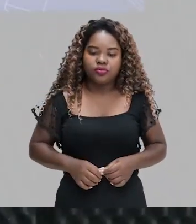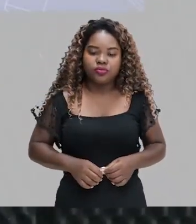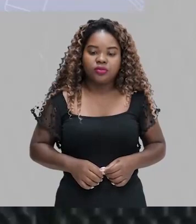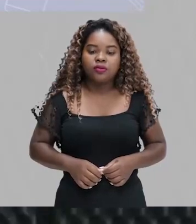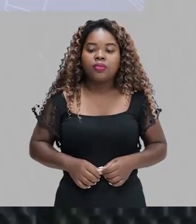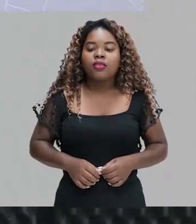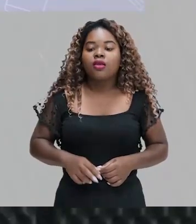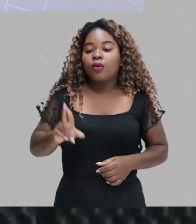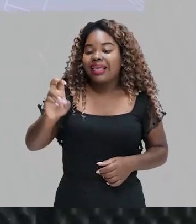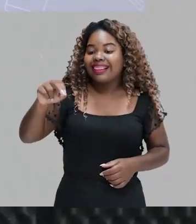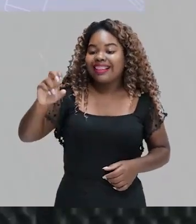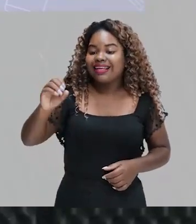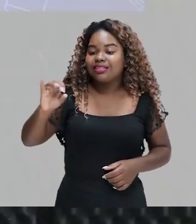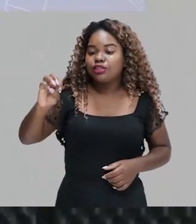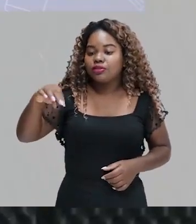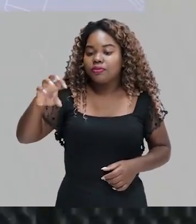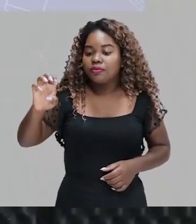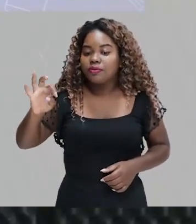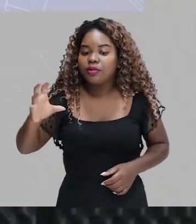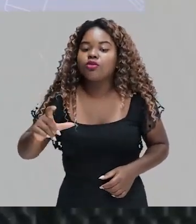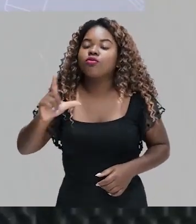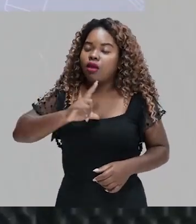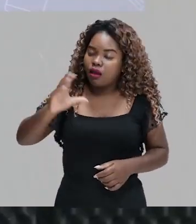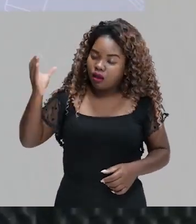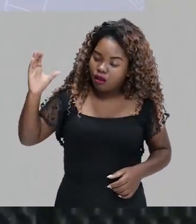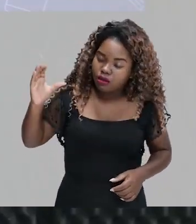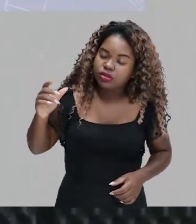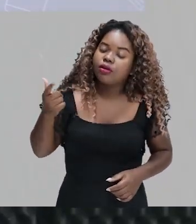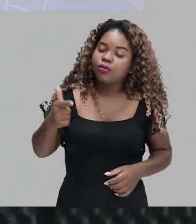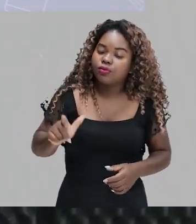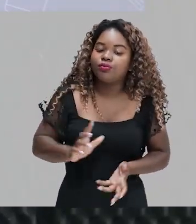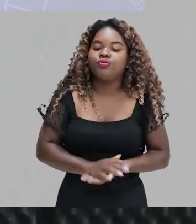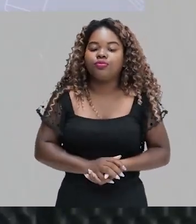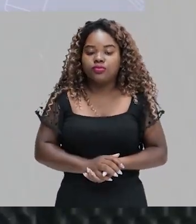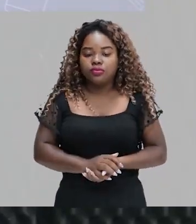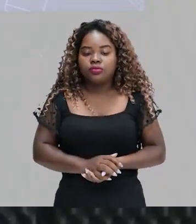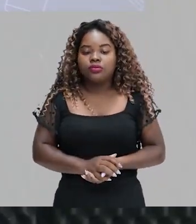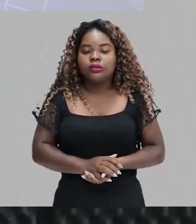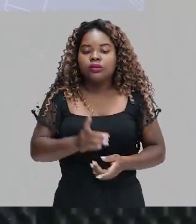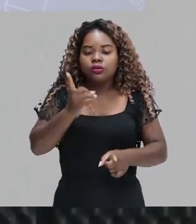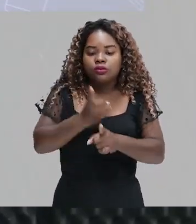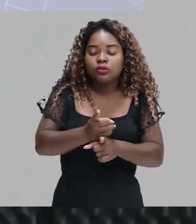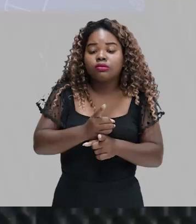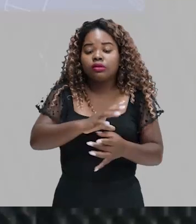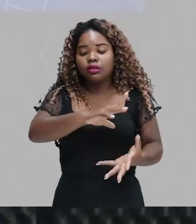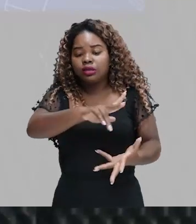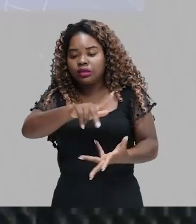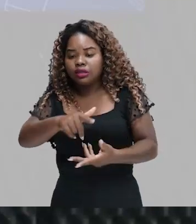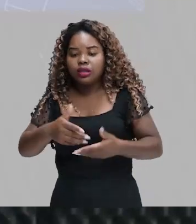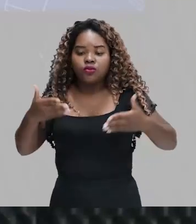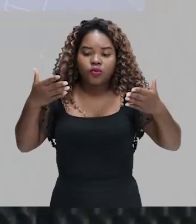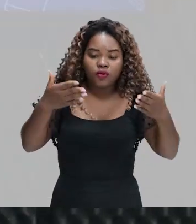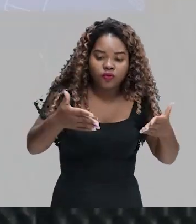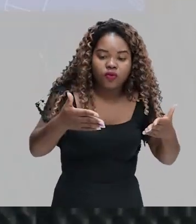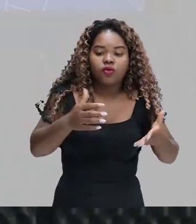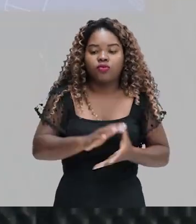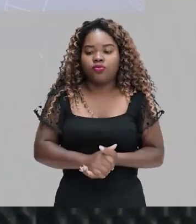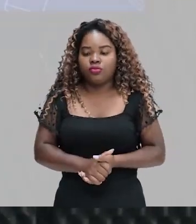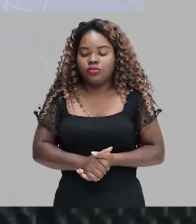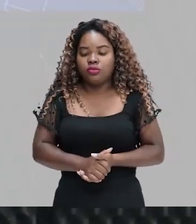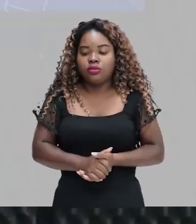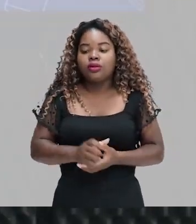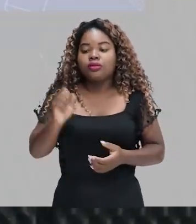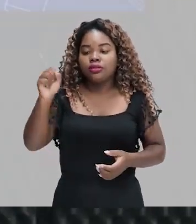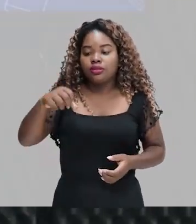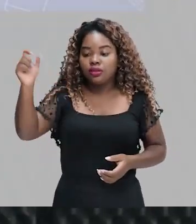Renascimento, trouxeram a ciência novamente, né? Descobriu-se que a Terra não era o centro do universo, e sim o Sol. Ciência novamente.